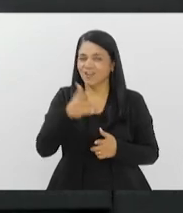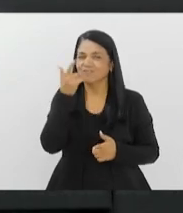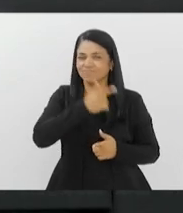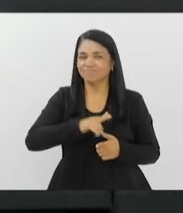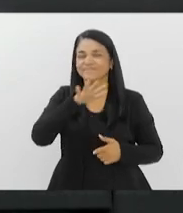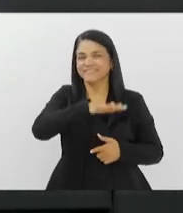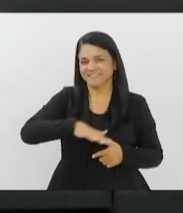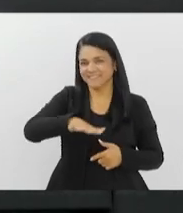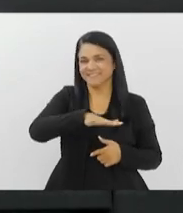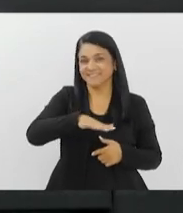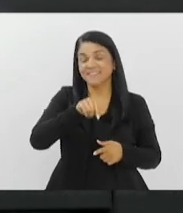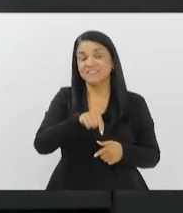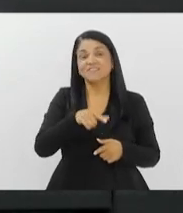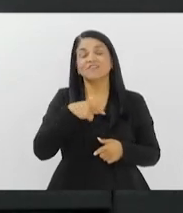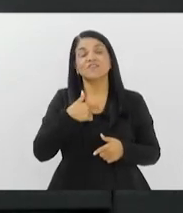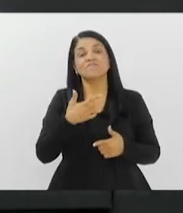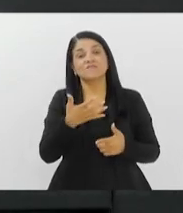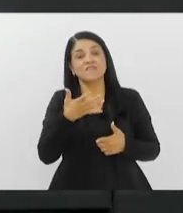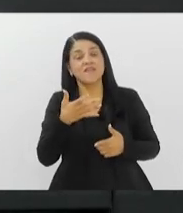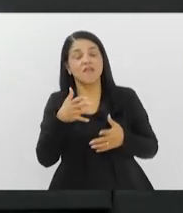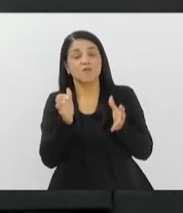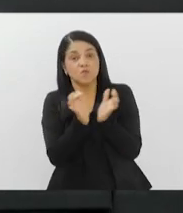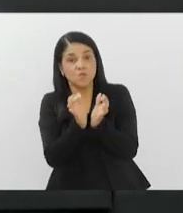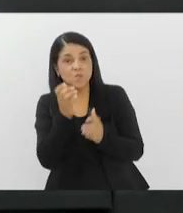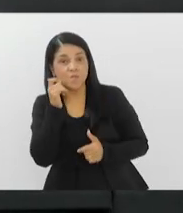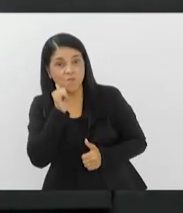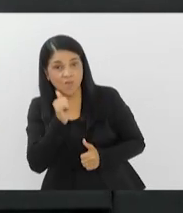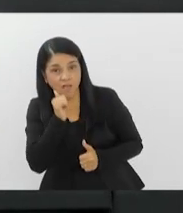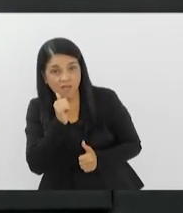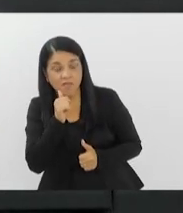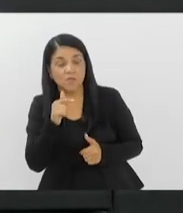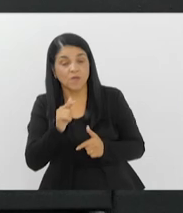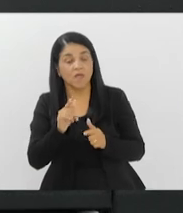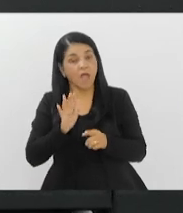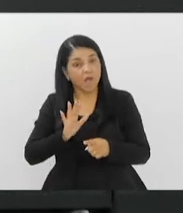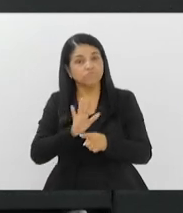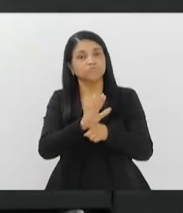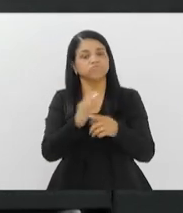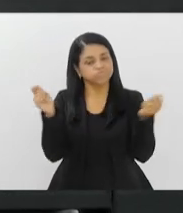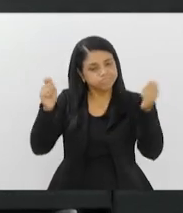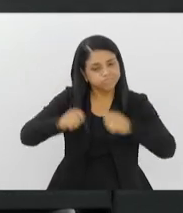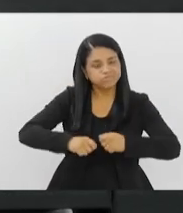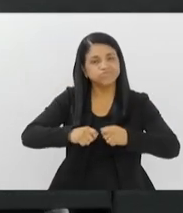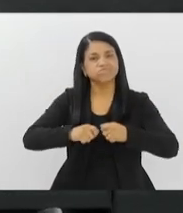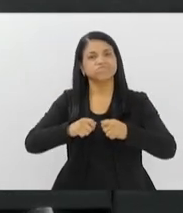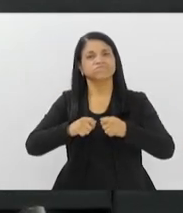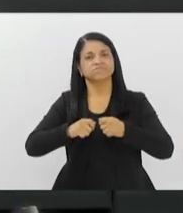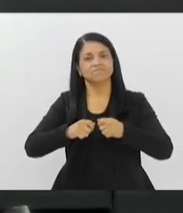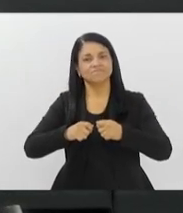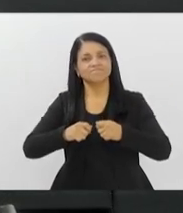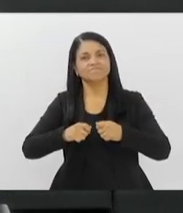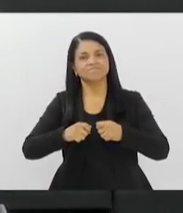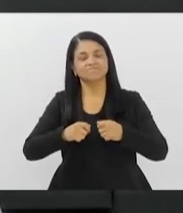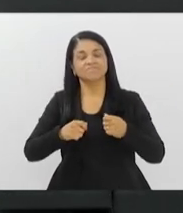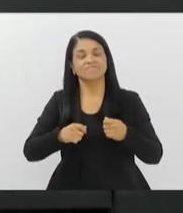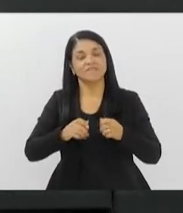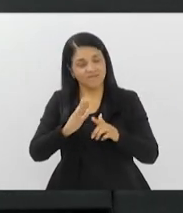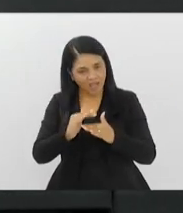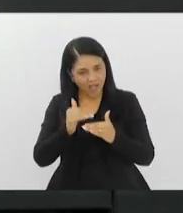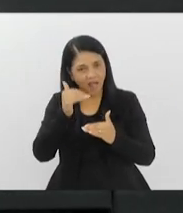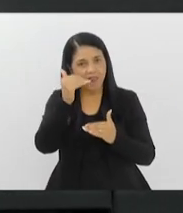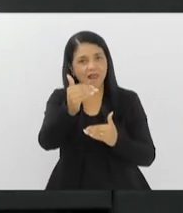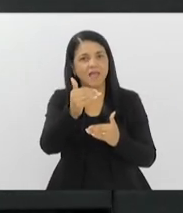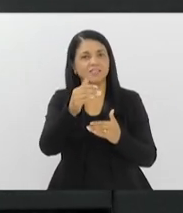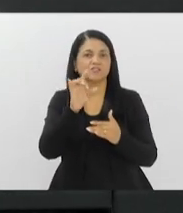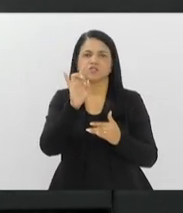o seu espaço. O que a gente quer é poder contribuir mais com a nossa competência, com a nossa capacidade, que vai para além de